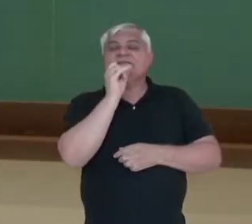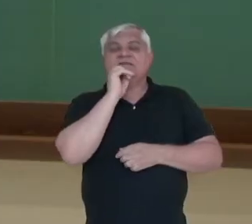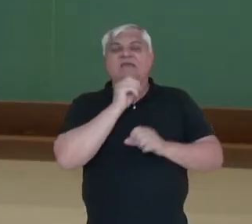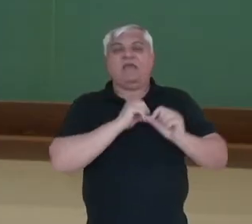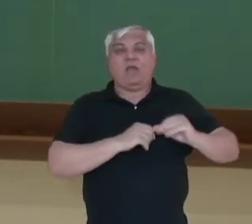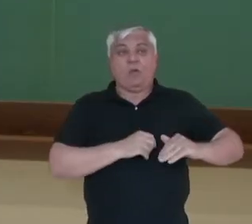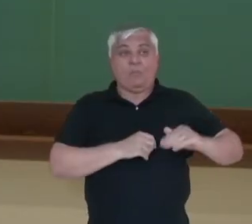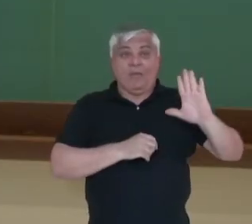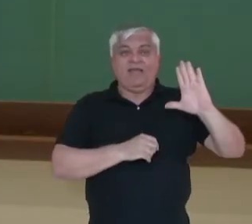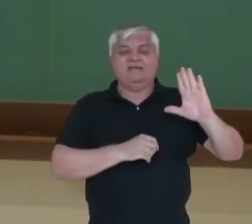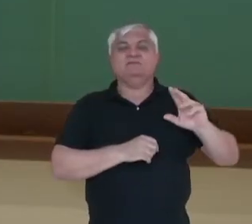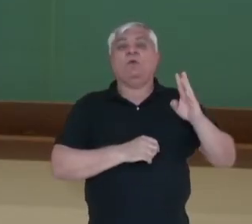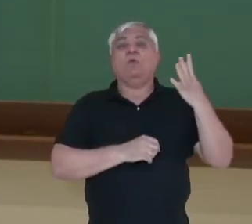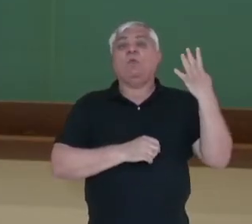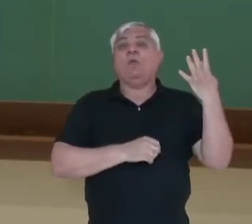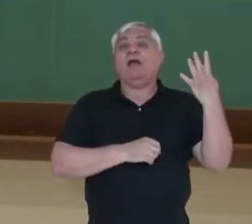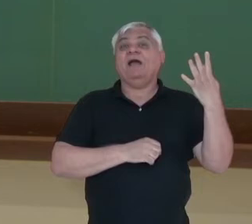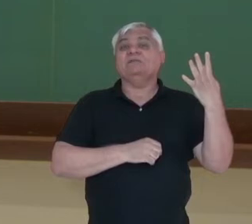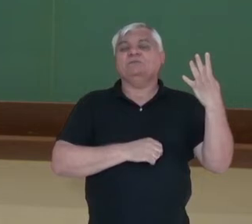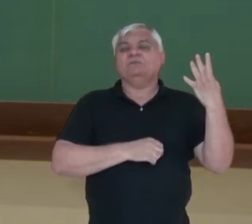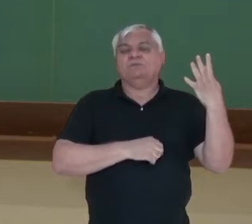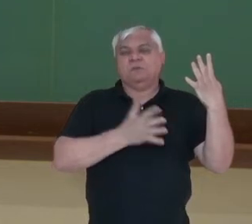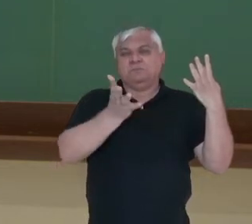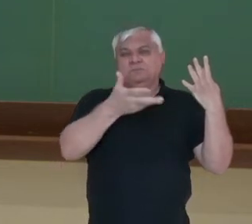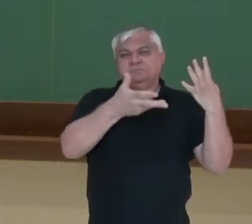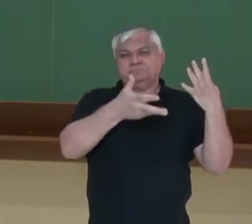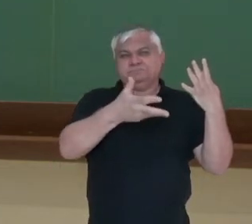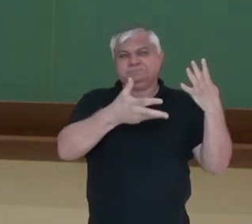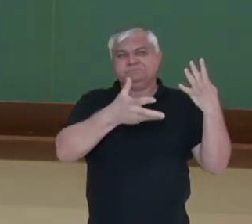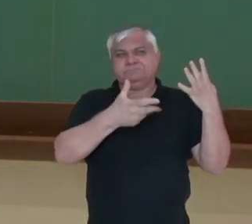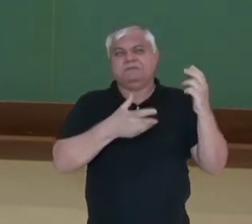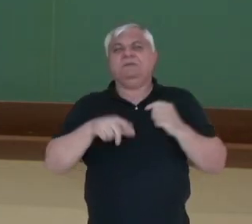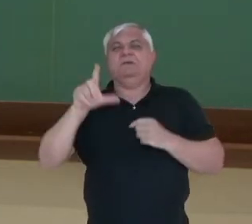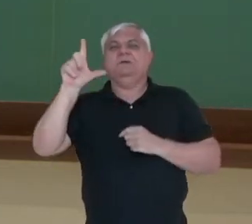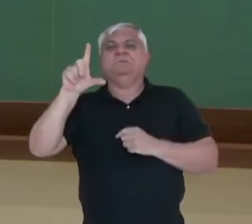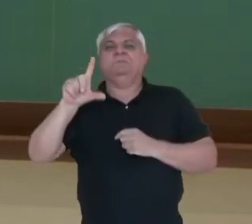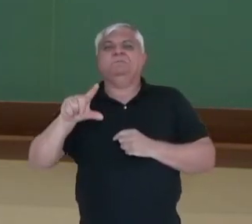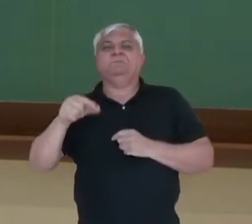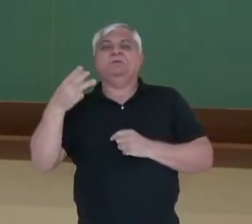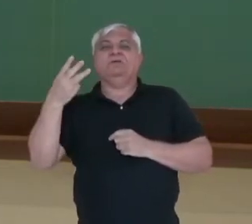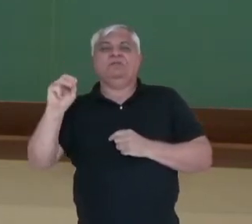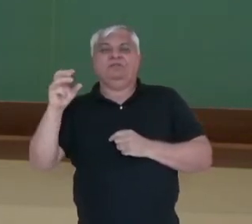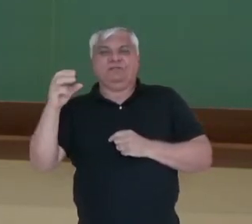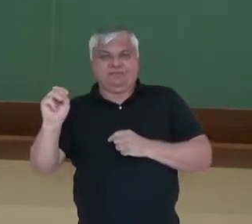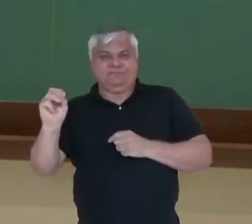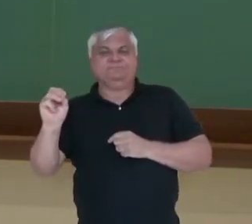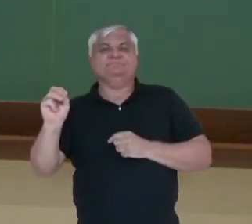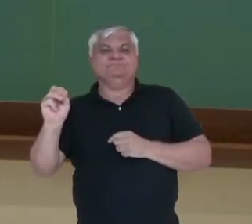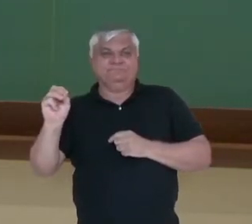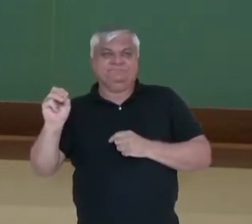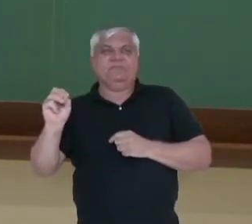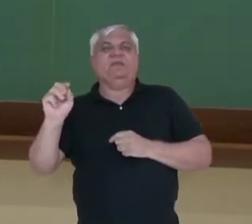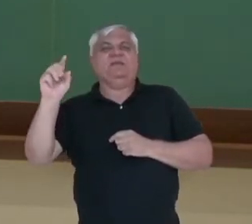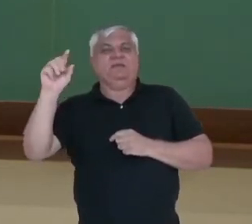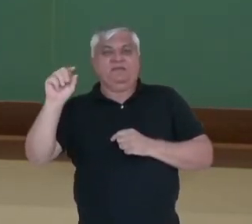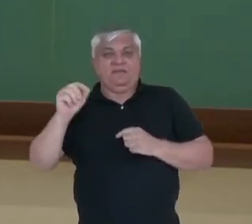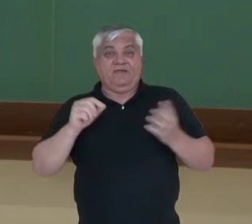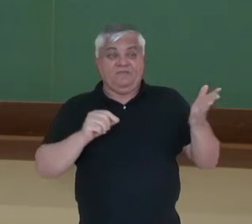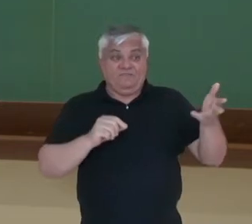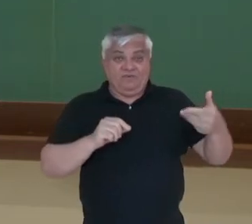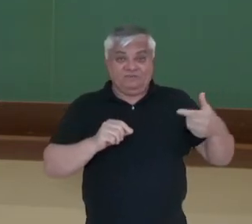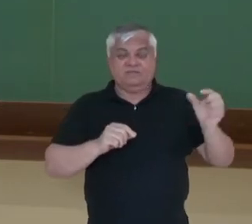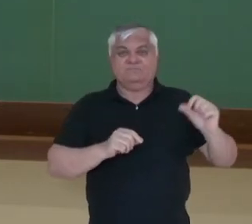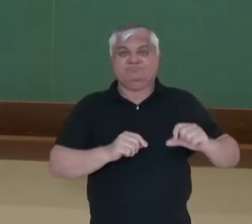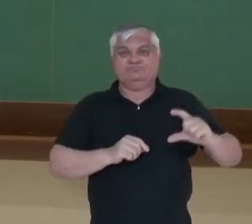velocidade for 4 metros por segundo, ele vai gastar, ó, 30 segundos. Então, veja, a velocidade